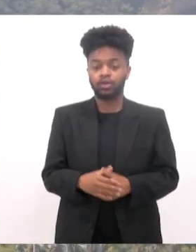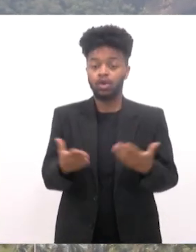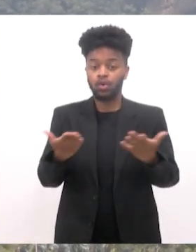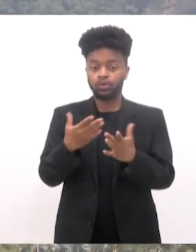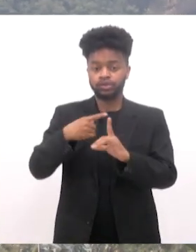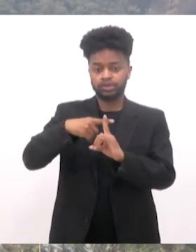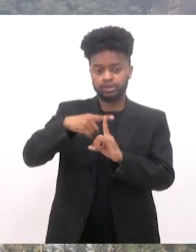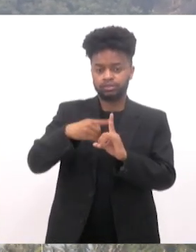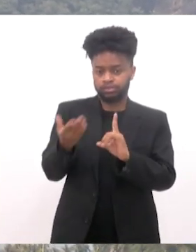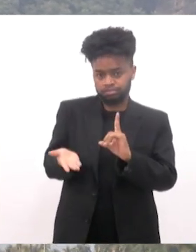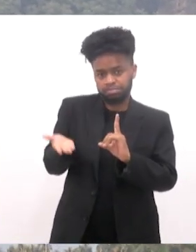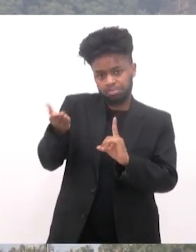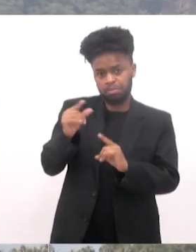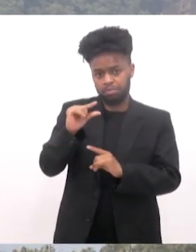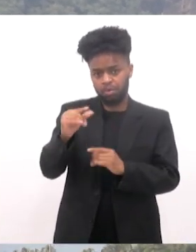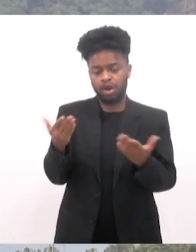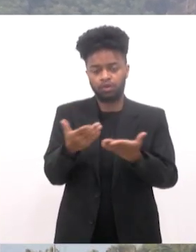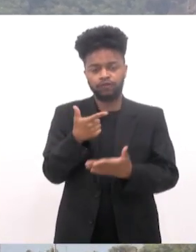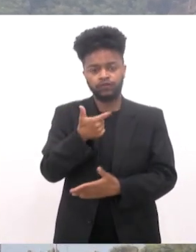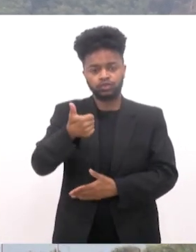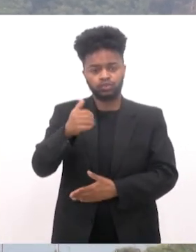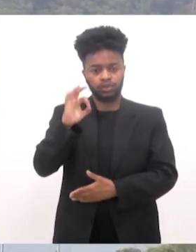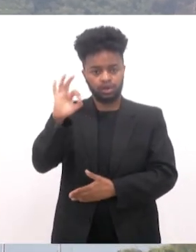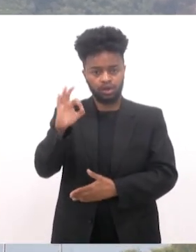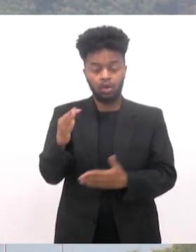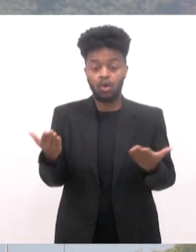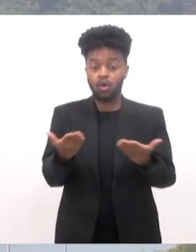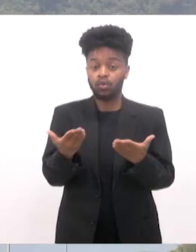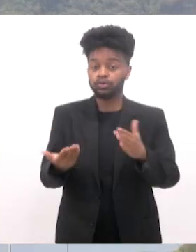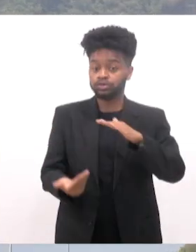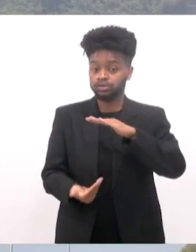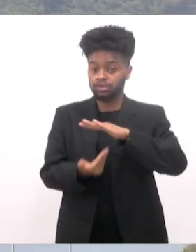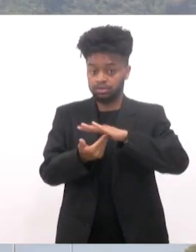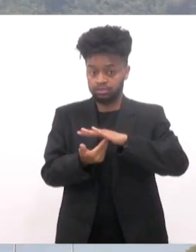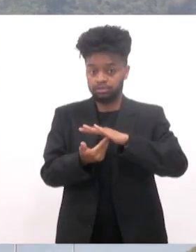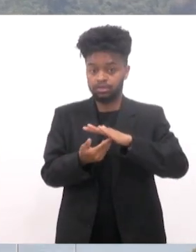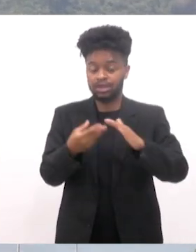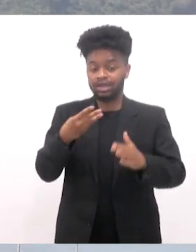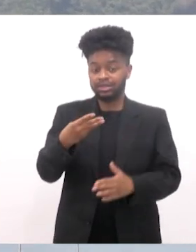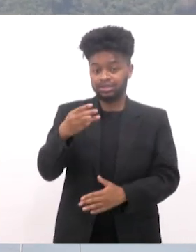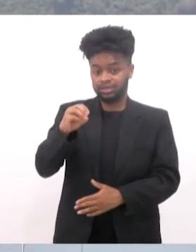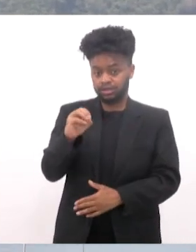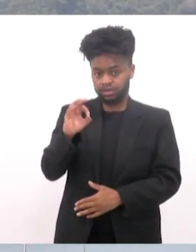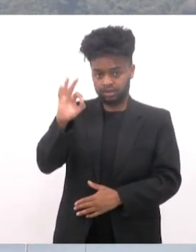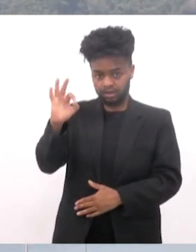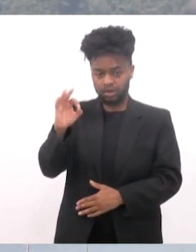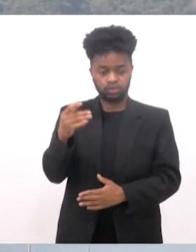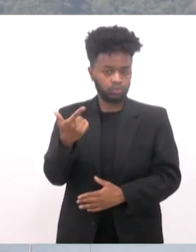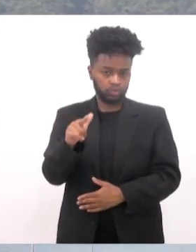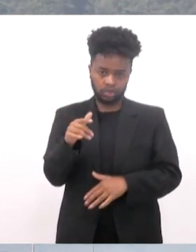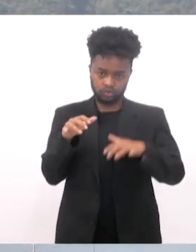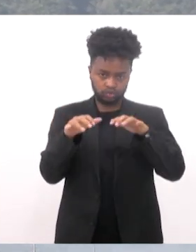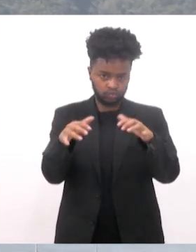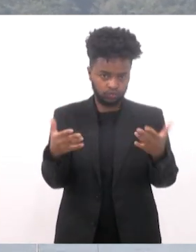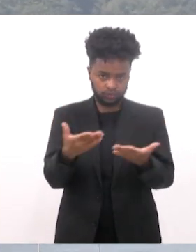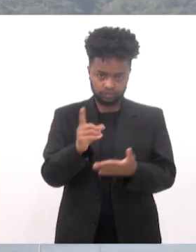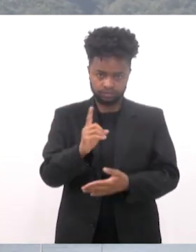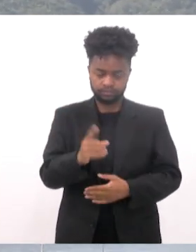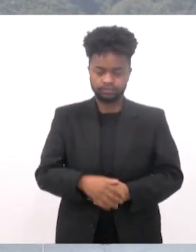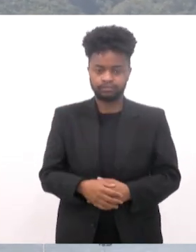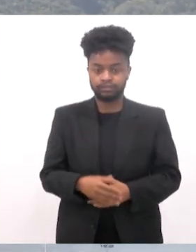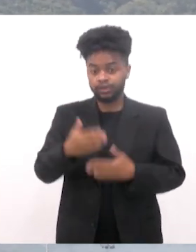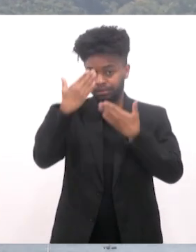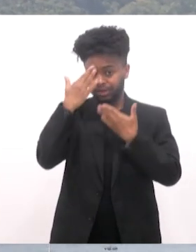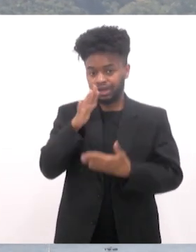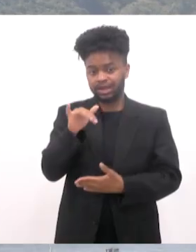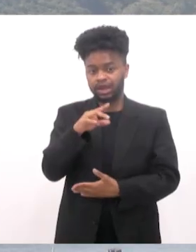dá uma leve subida, agora faz 21 graus, a máxima para hoje é de 30 graus e não há previsão de chuva. Obrigado,